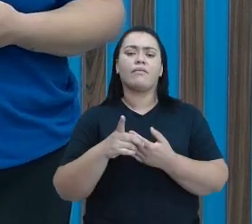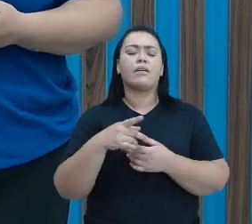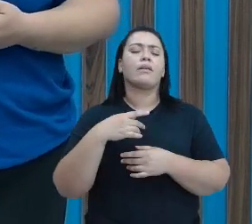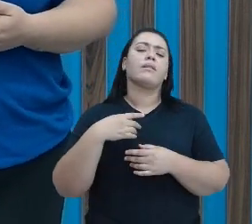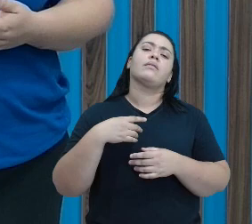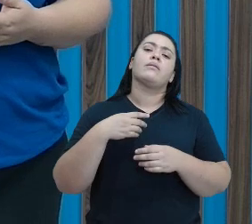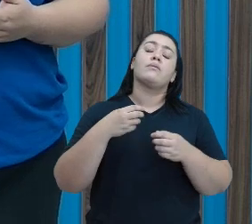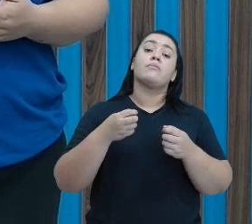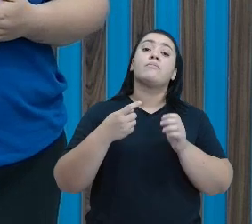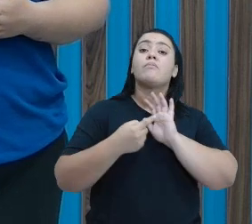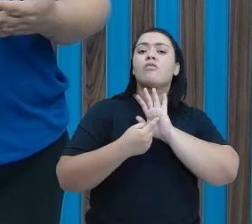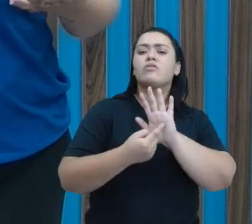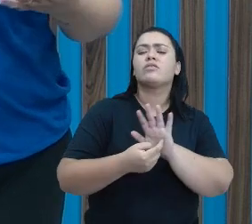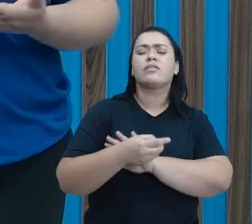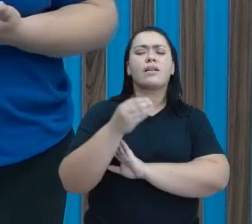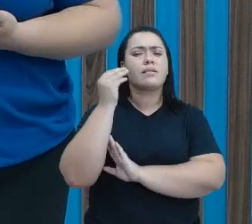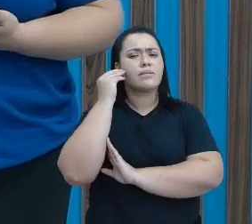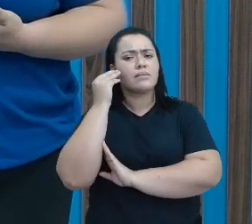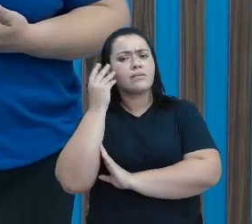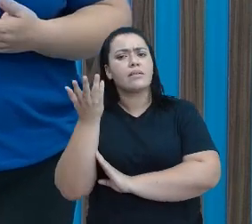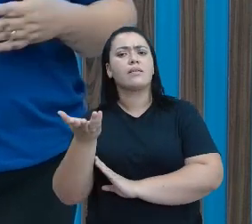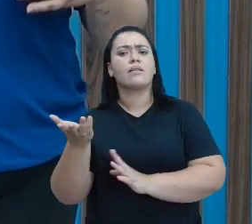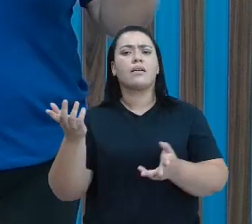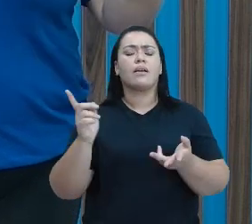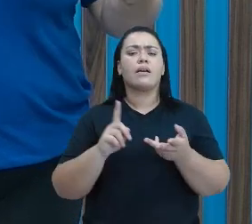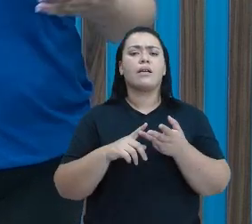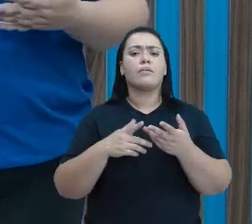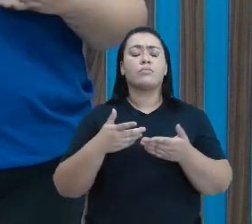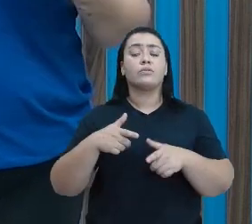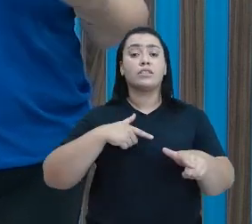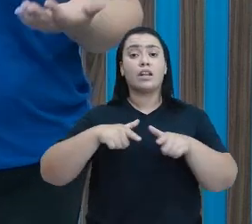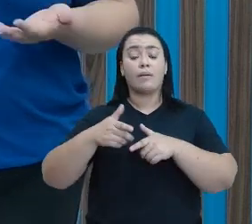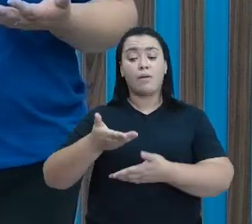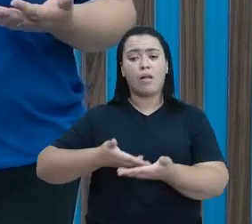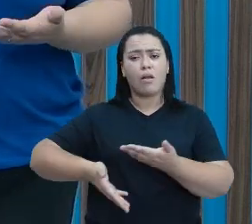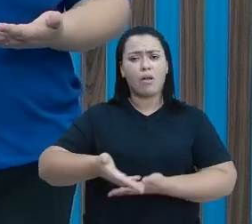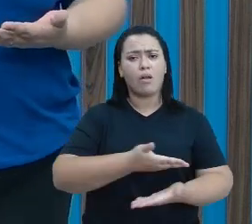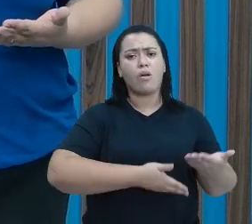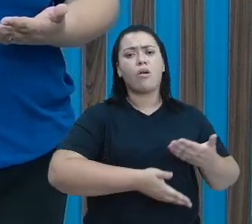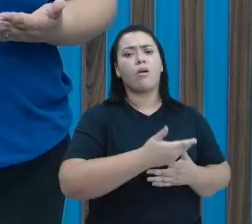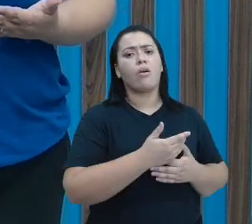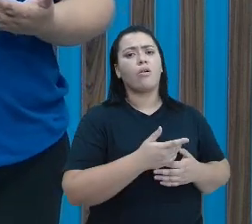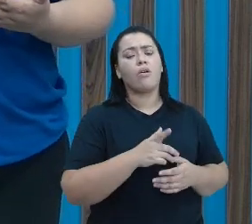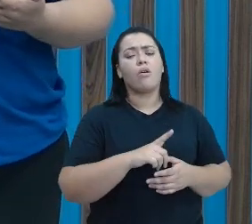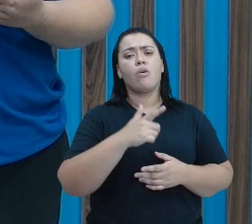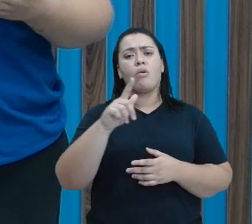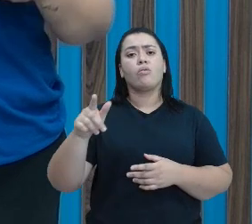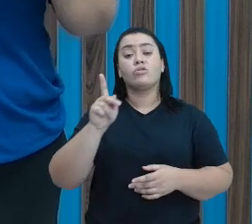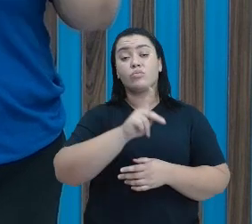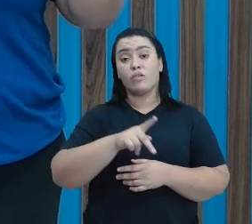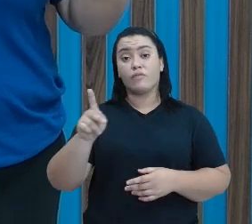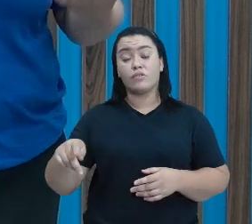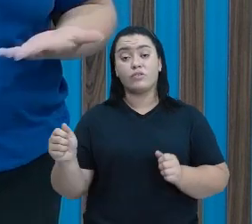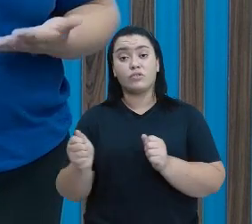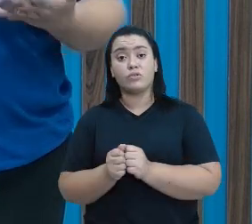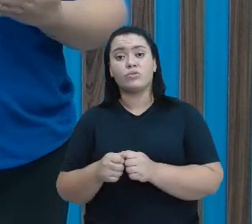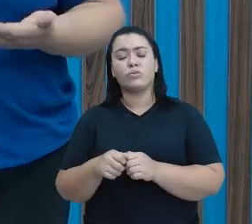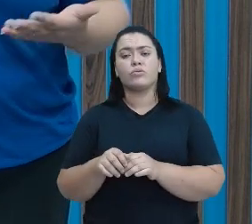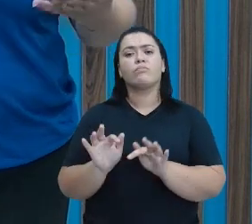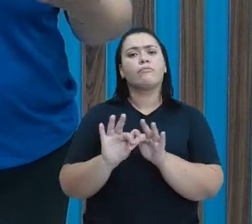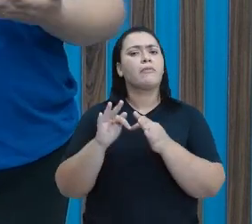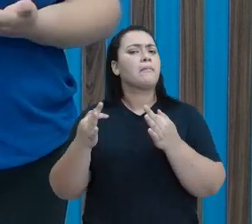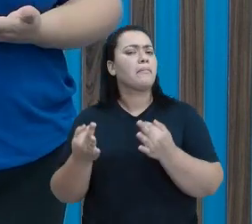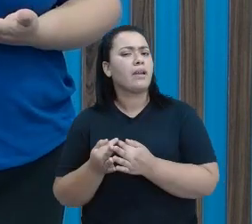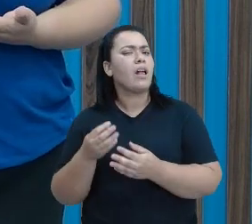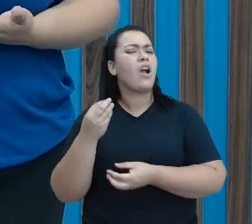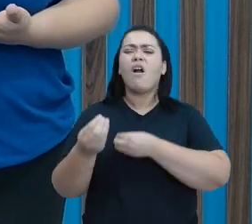algumas atividades, o trabalho colaborativo com outras pessoas, com outros professores da escola, com a família, como é que